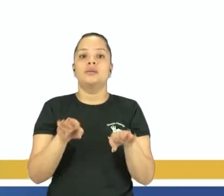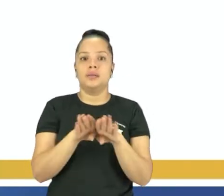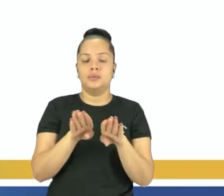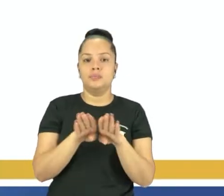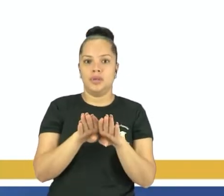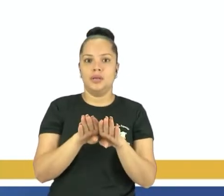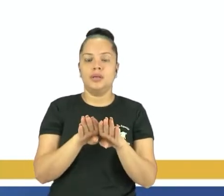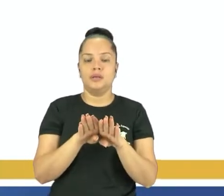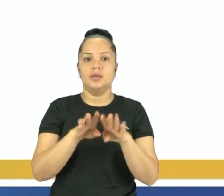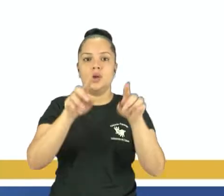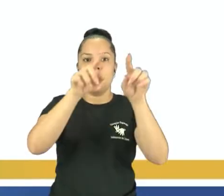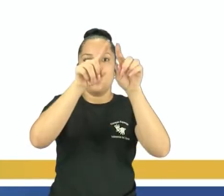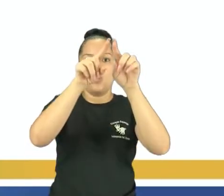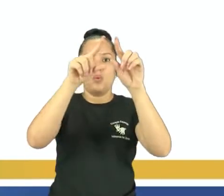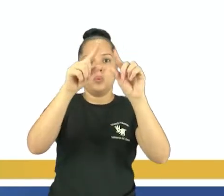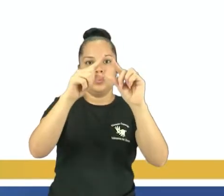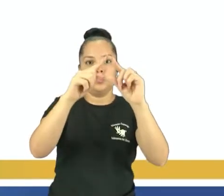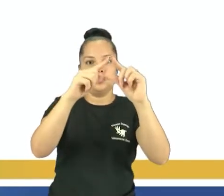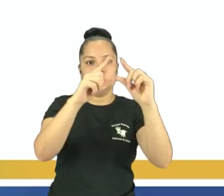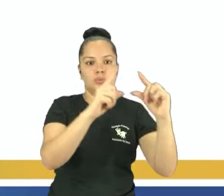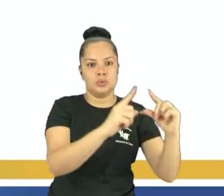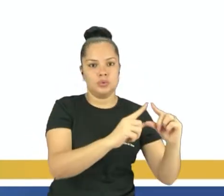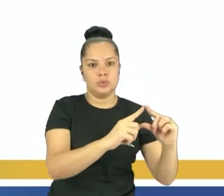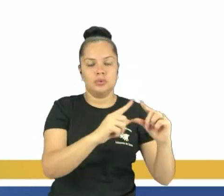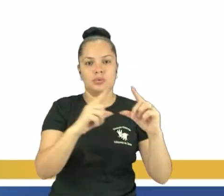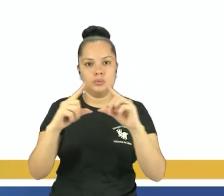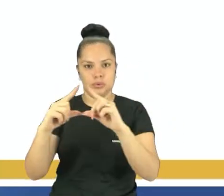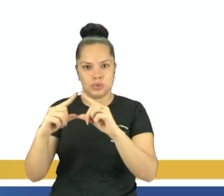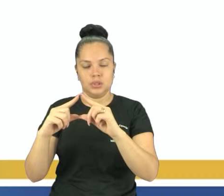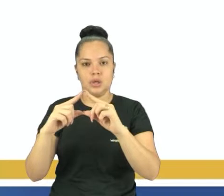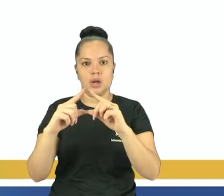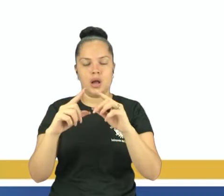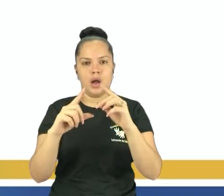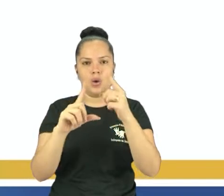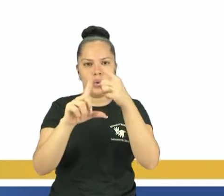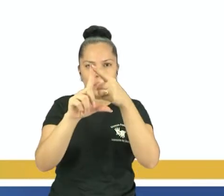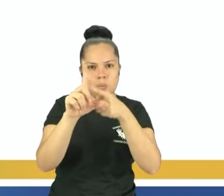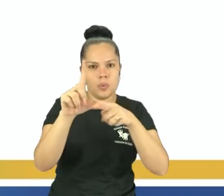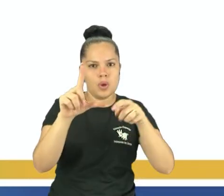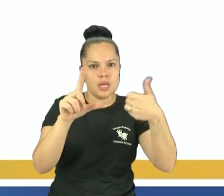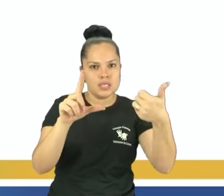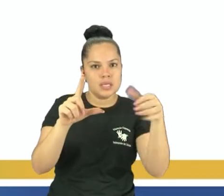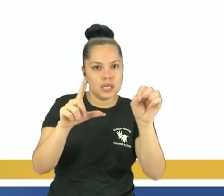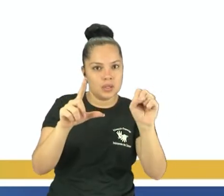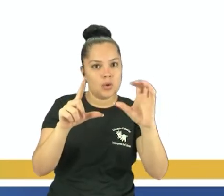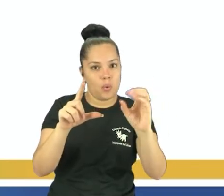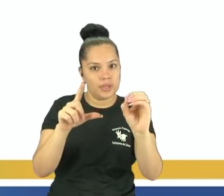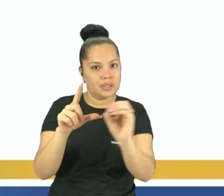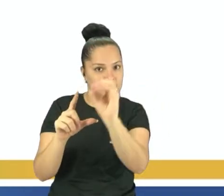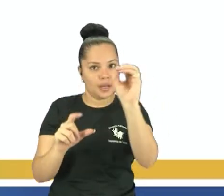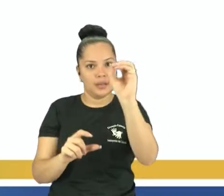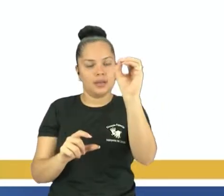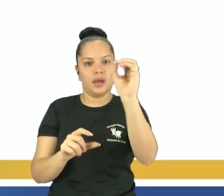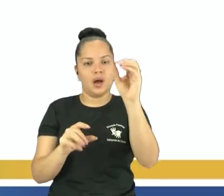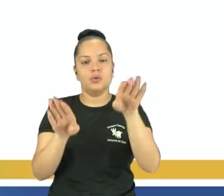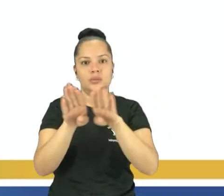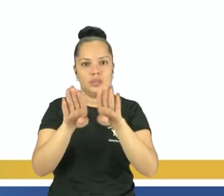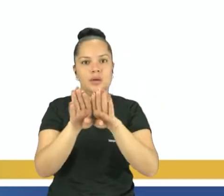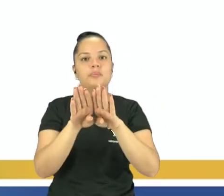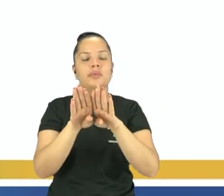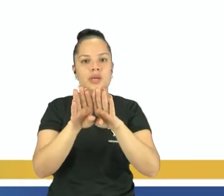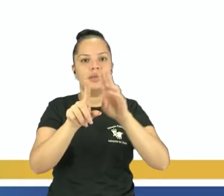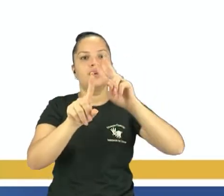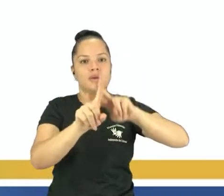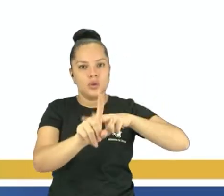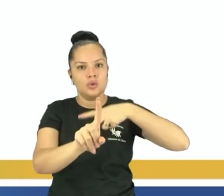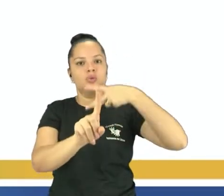cada triângulo a soma dos ângulos internos é igual a 180 graus, a soma dos ângulos internos de qualquer quadrilátero vai ser 2